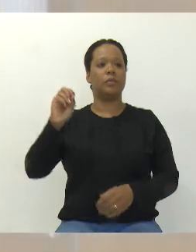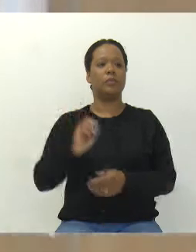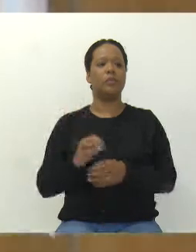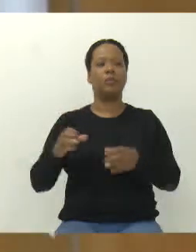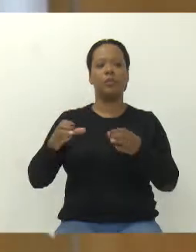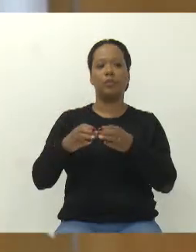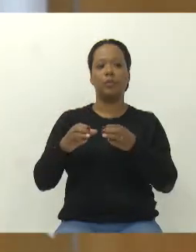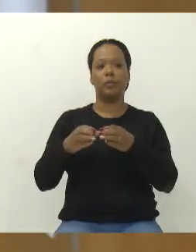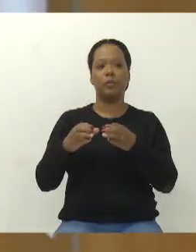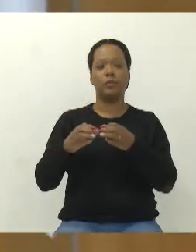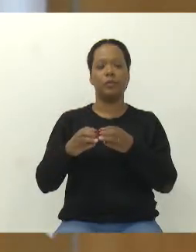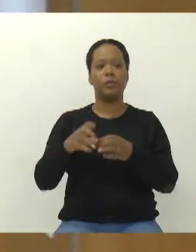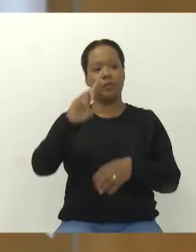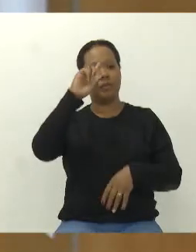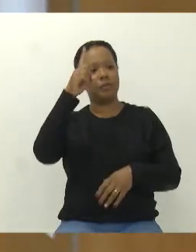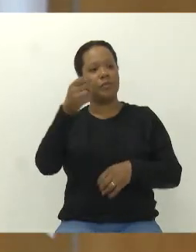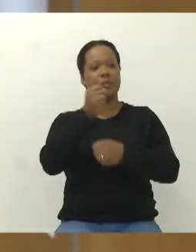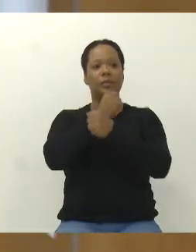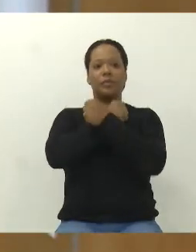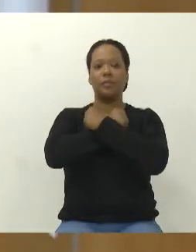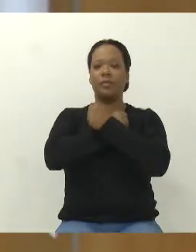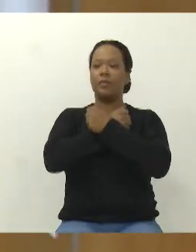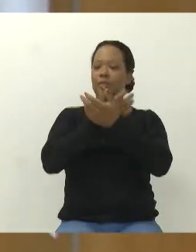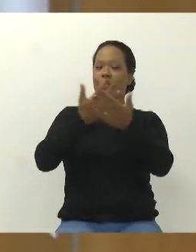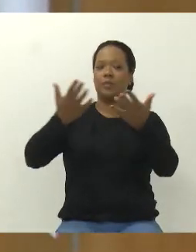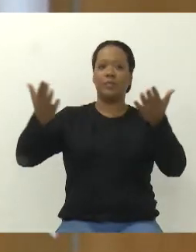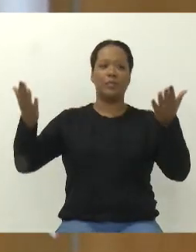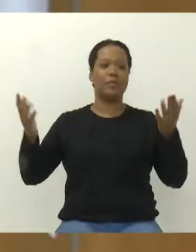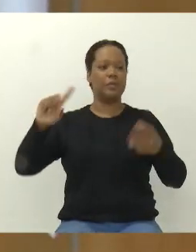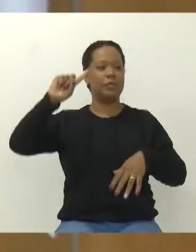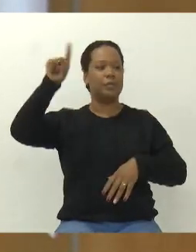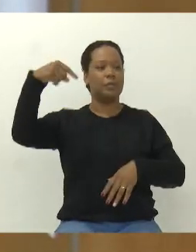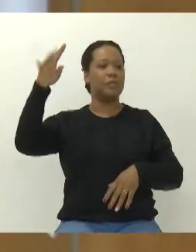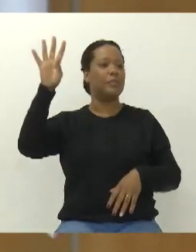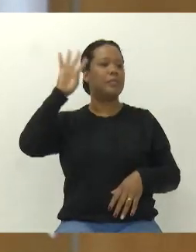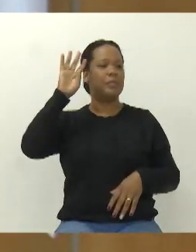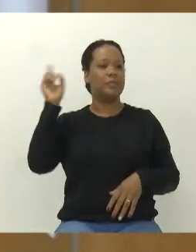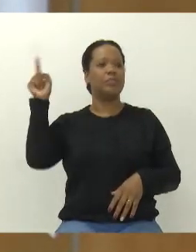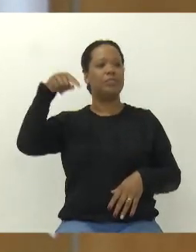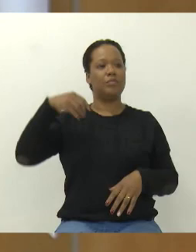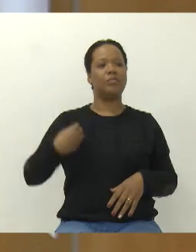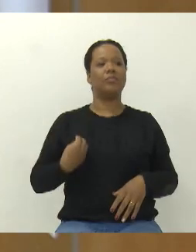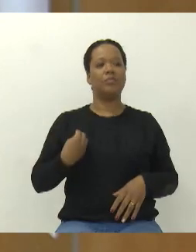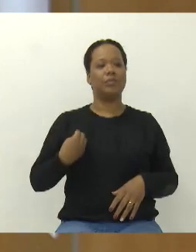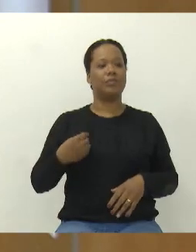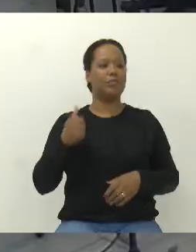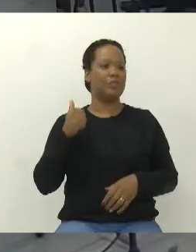equipe. Quero mandar um grande abraço a todos e na próxima quarta-feira estaremos aqui.